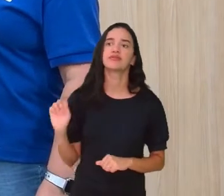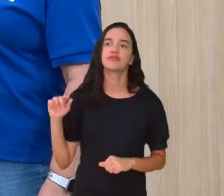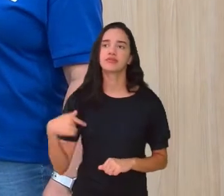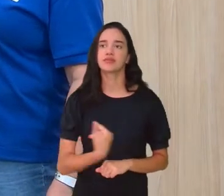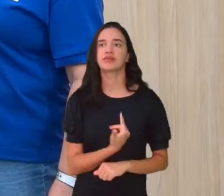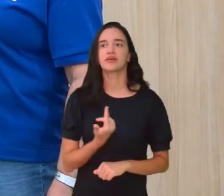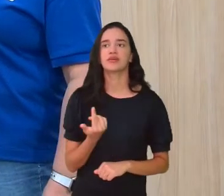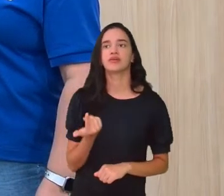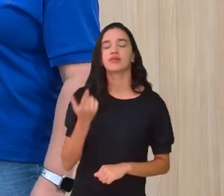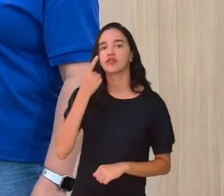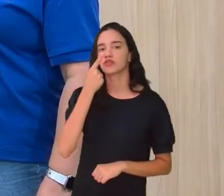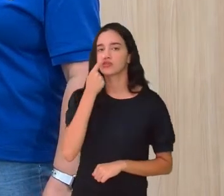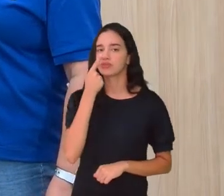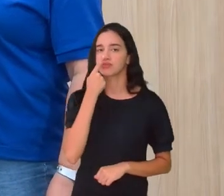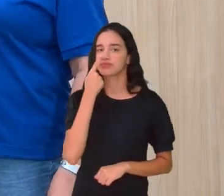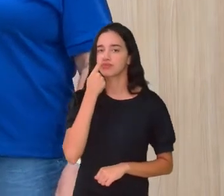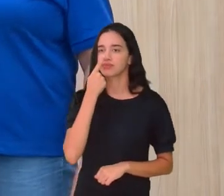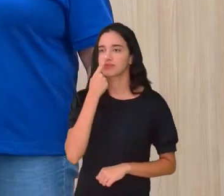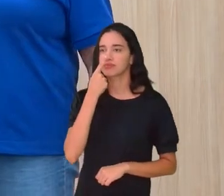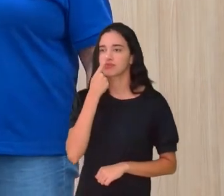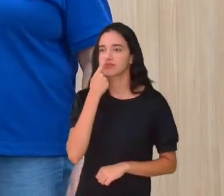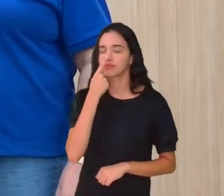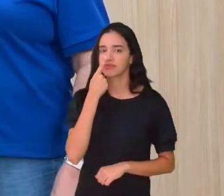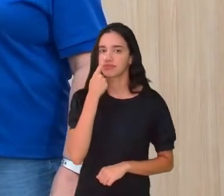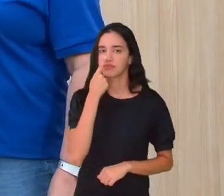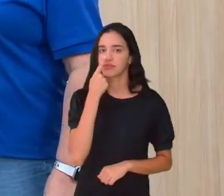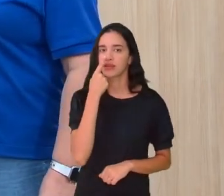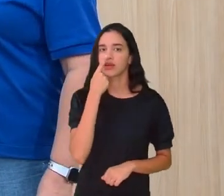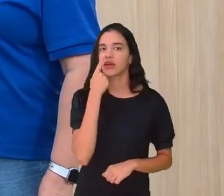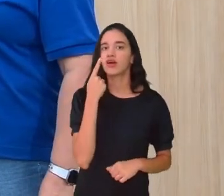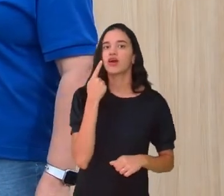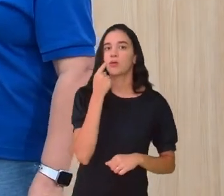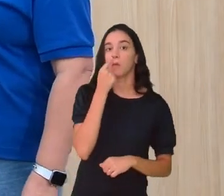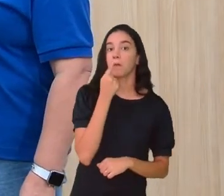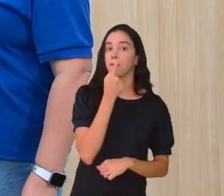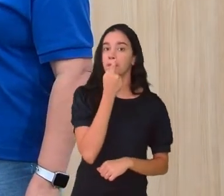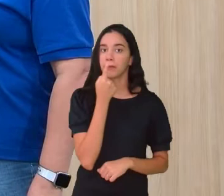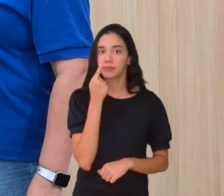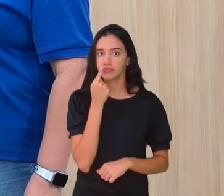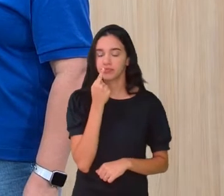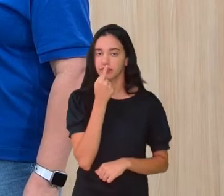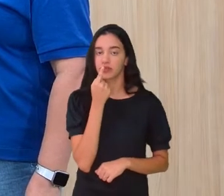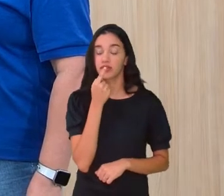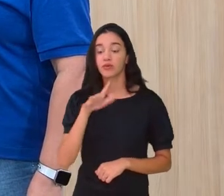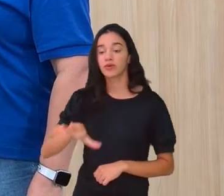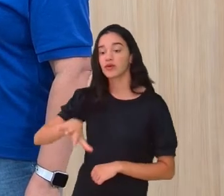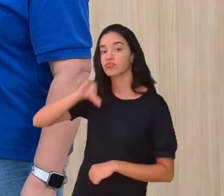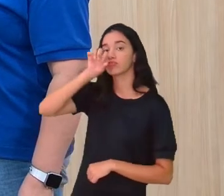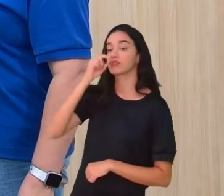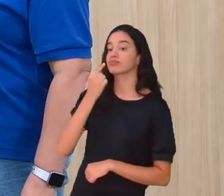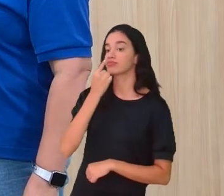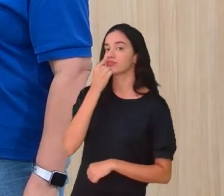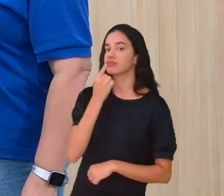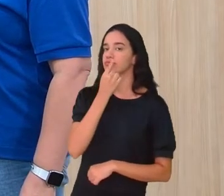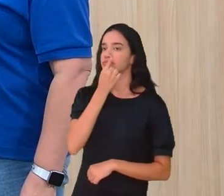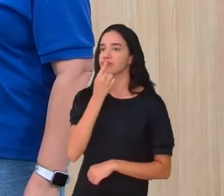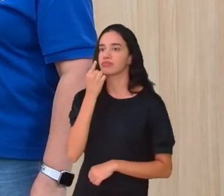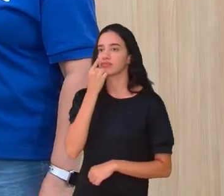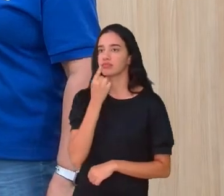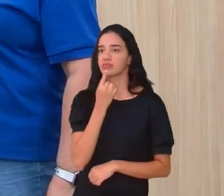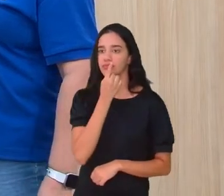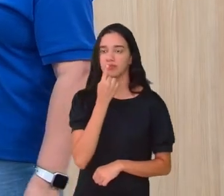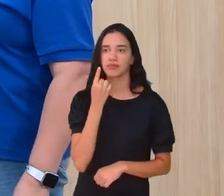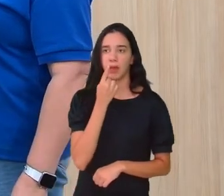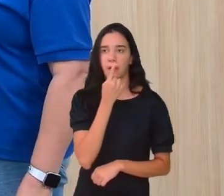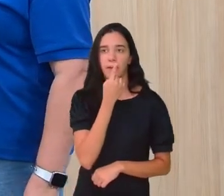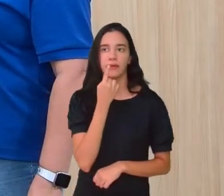é a questão das fossas nasais, as nossas narinas. Então, o ar vai entrar pelas fossas nasais, ele vai passar um pouquinho ainda, ó, lá